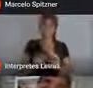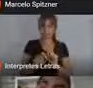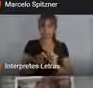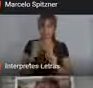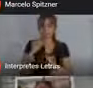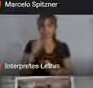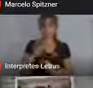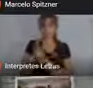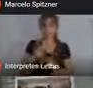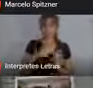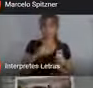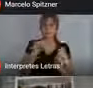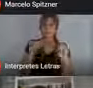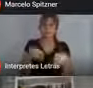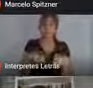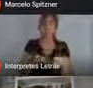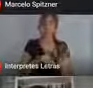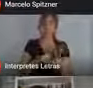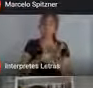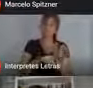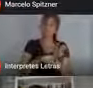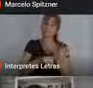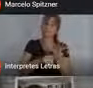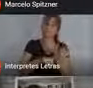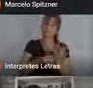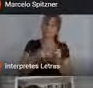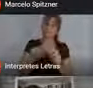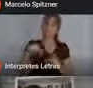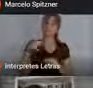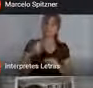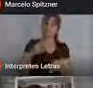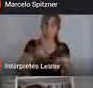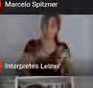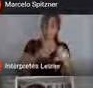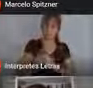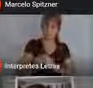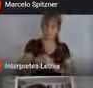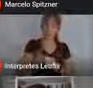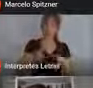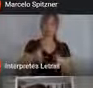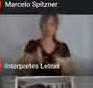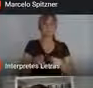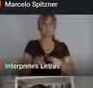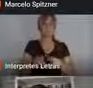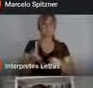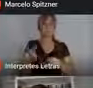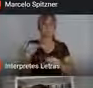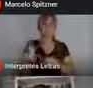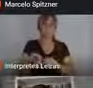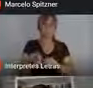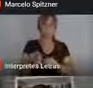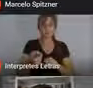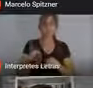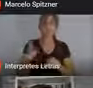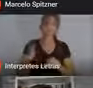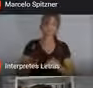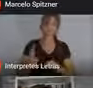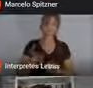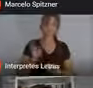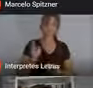as possibilidades de pesquisa, né, para depois da formação, para depois da graduação, dar continuidade